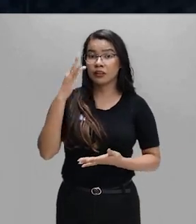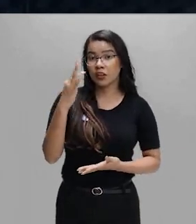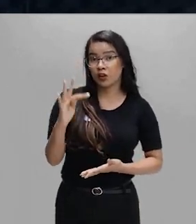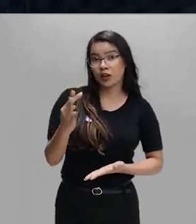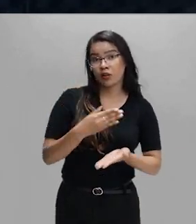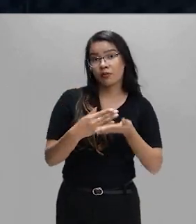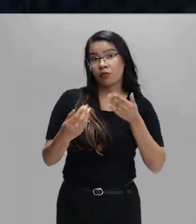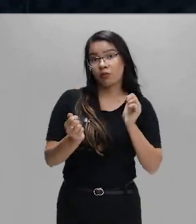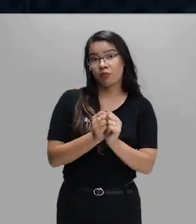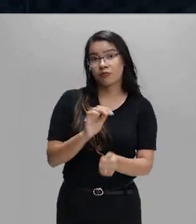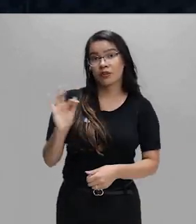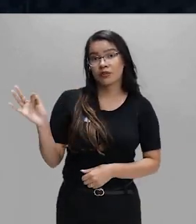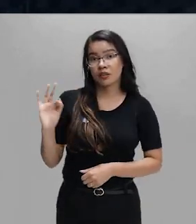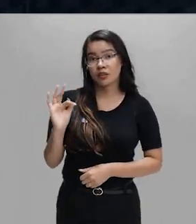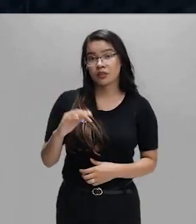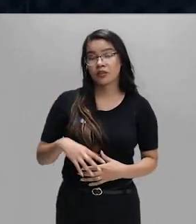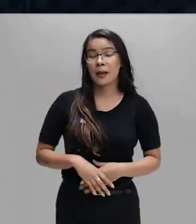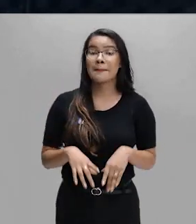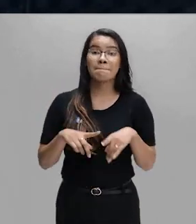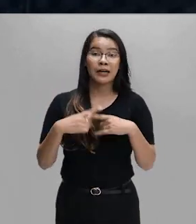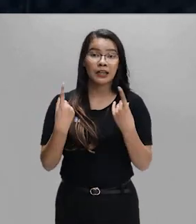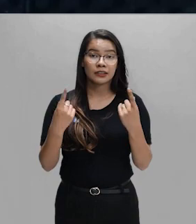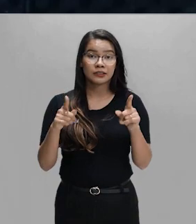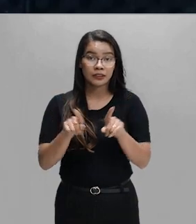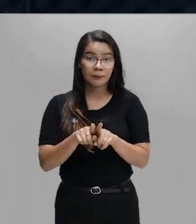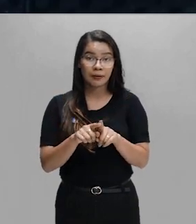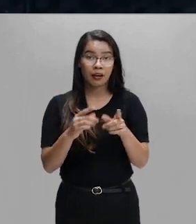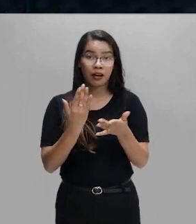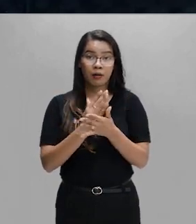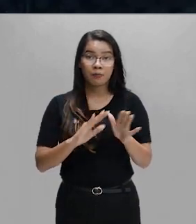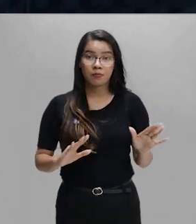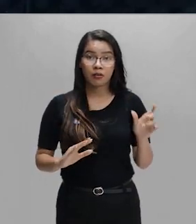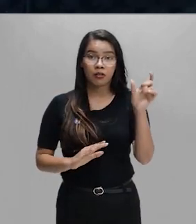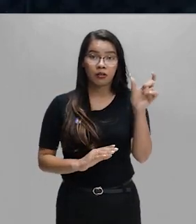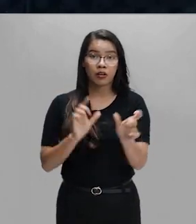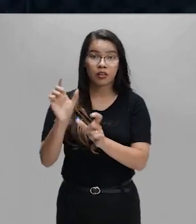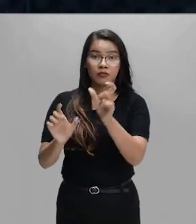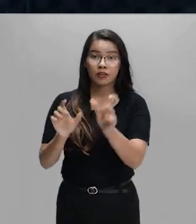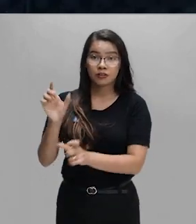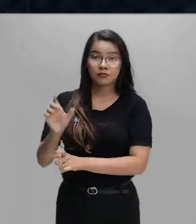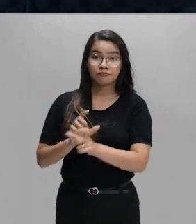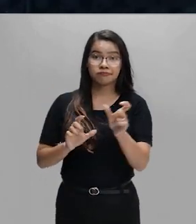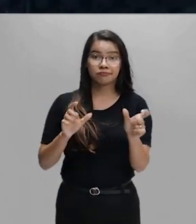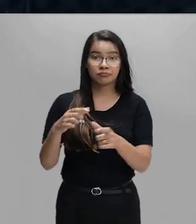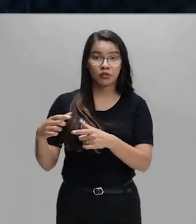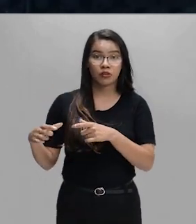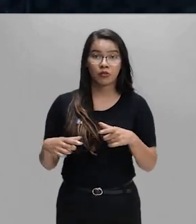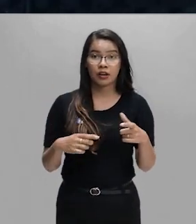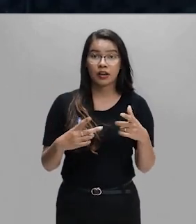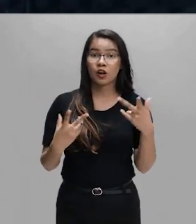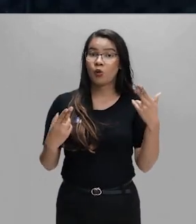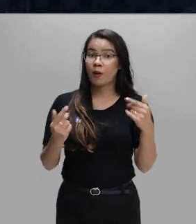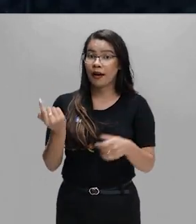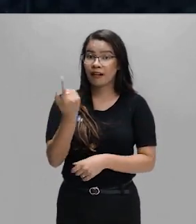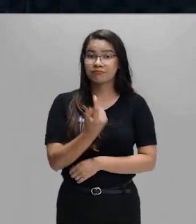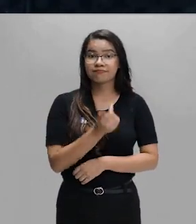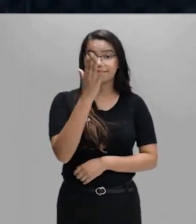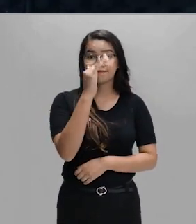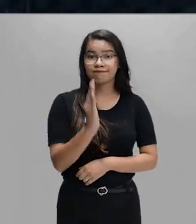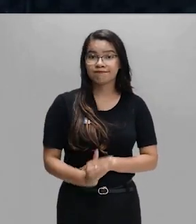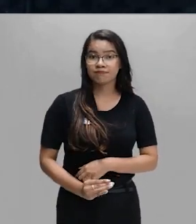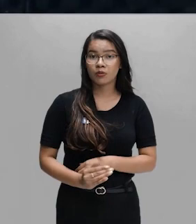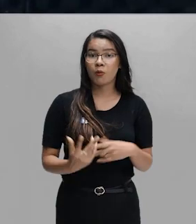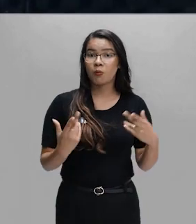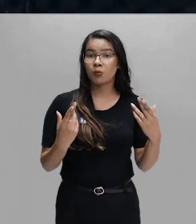lá com os franceses. Só que ela também acabou sendo adotada em outros lugares, como no Brasil, por exemplo. Muito do que a